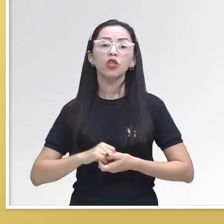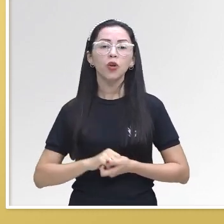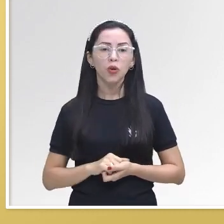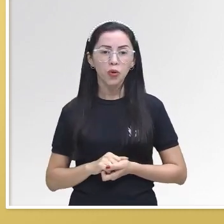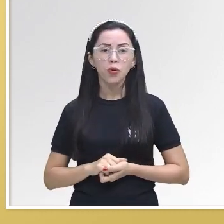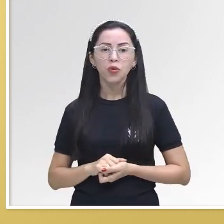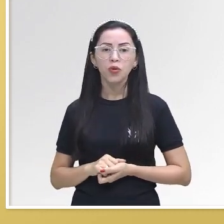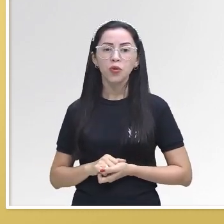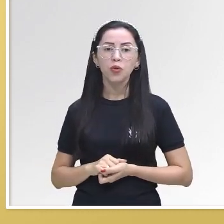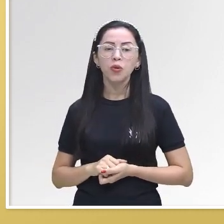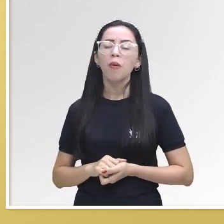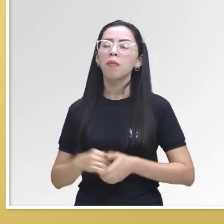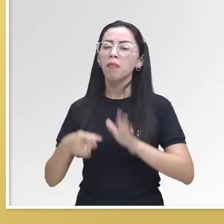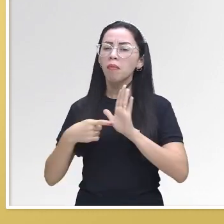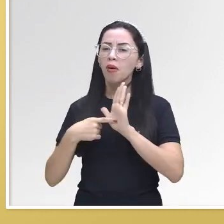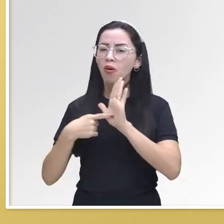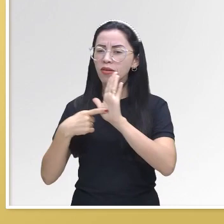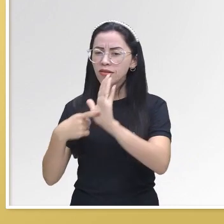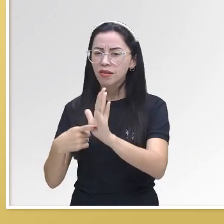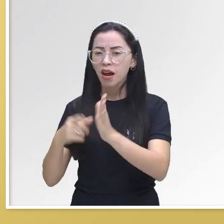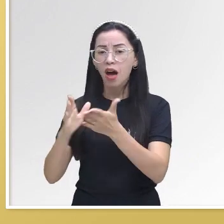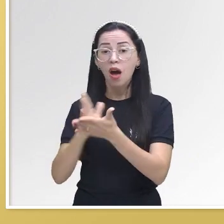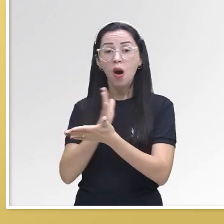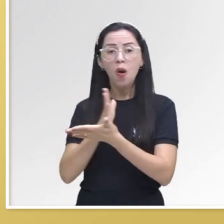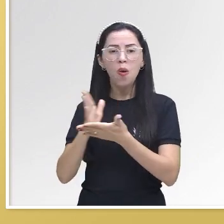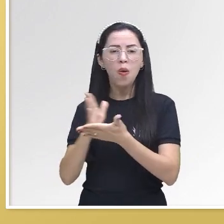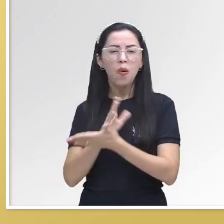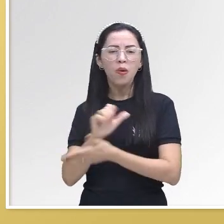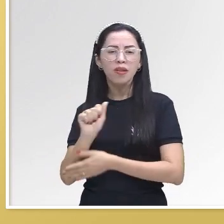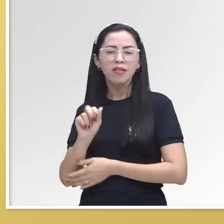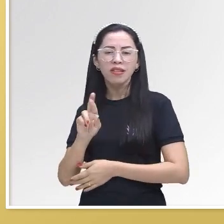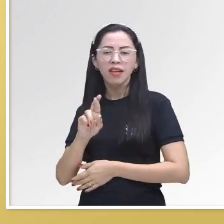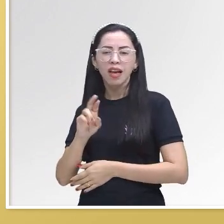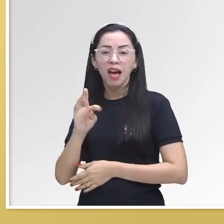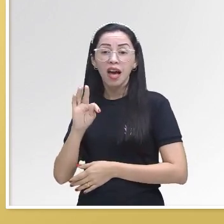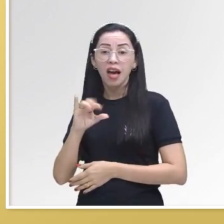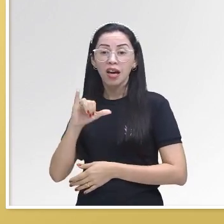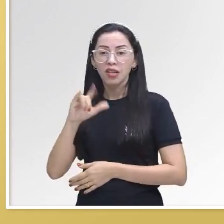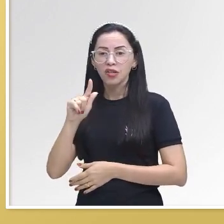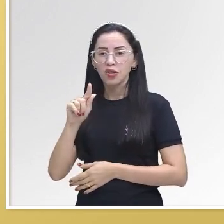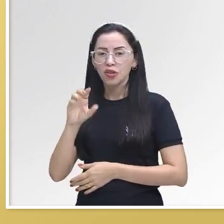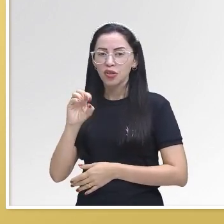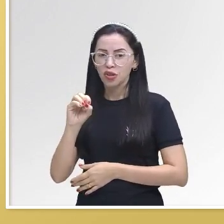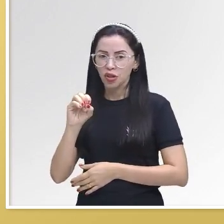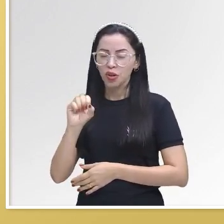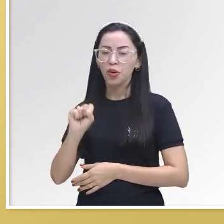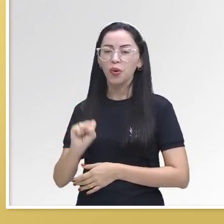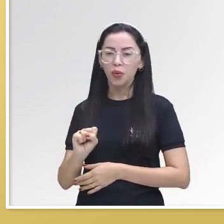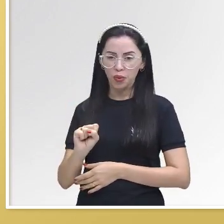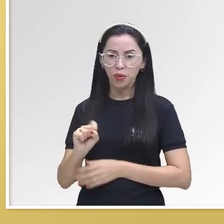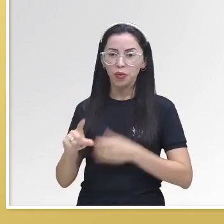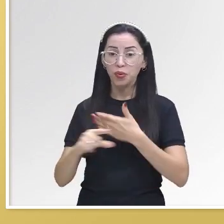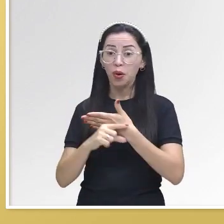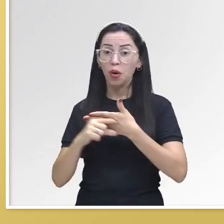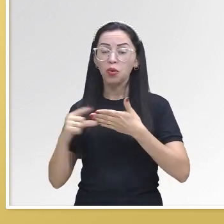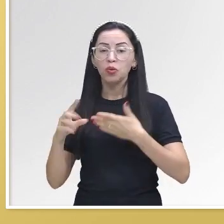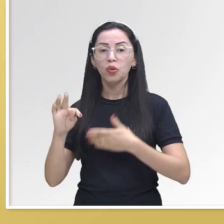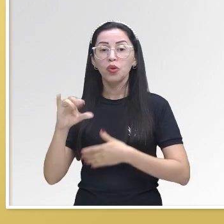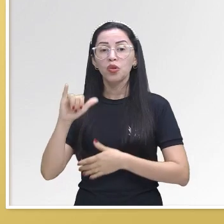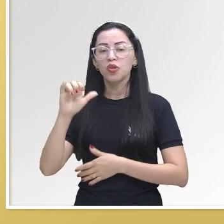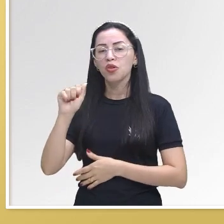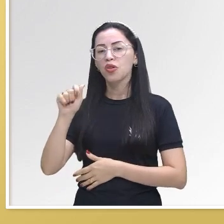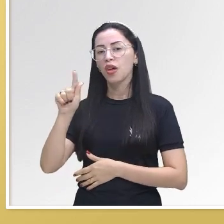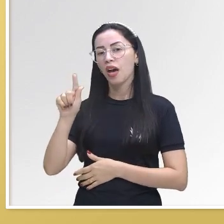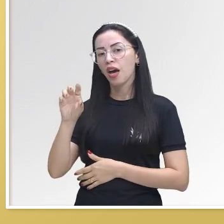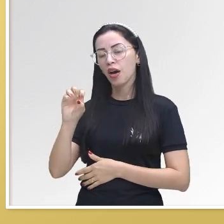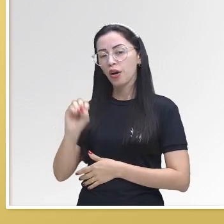alguns artigos da obra do nosso querido Tiago de Mello, chamada Estatutos